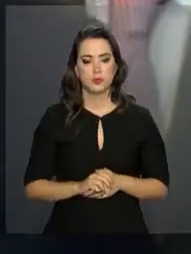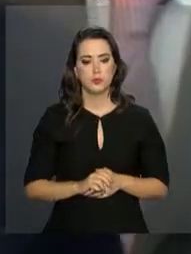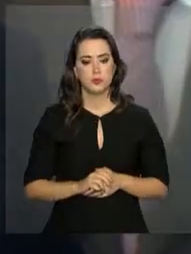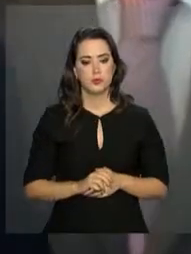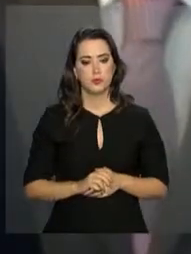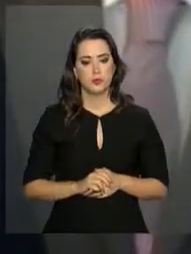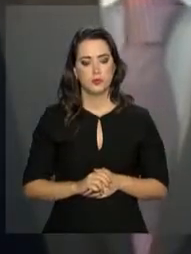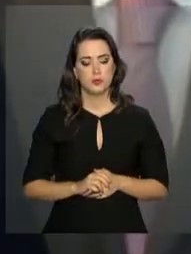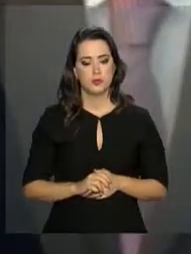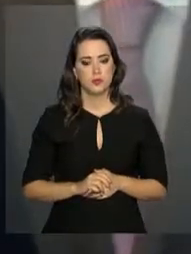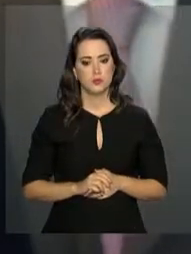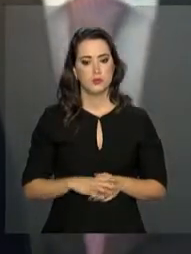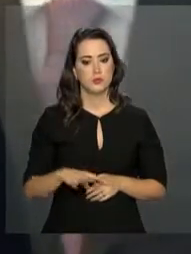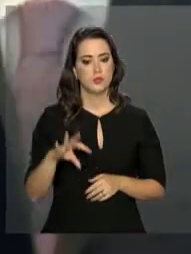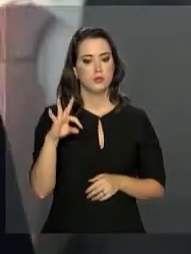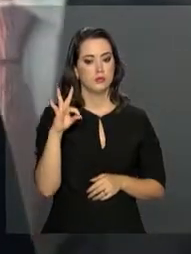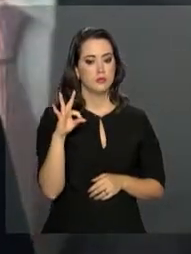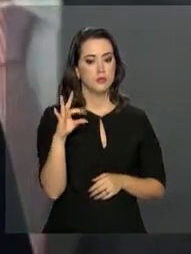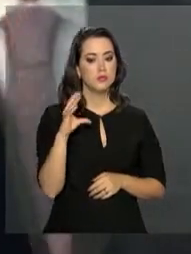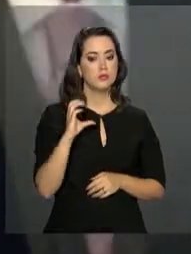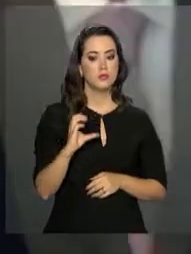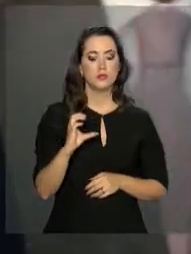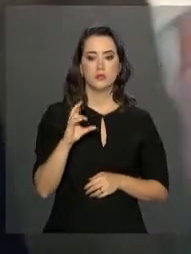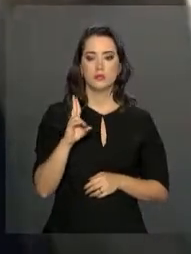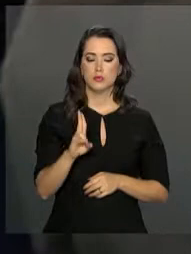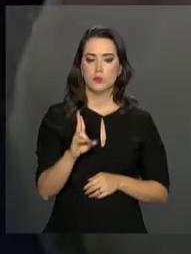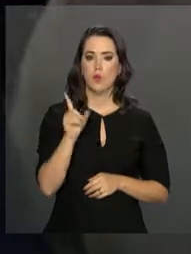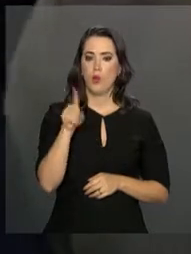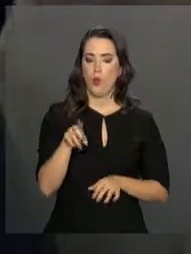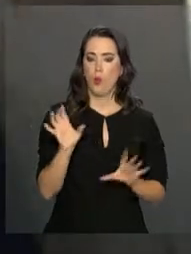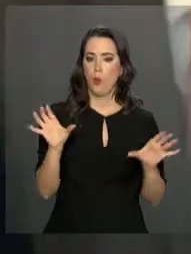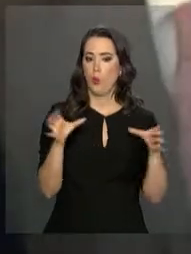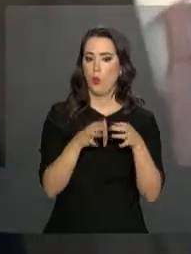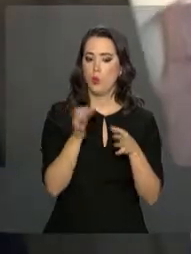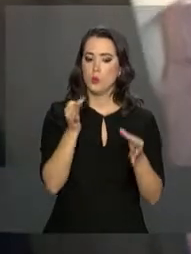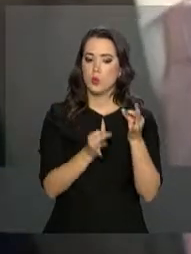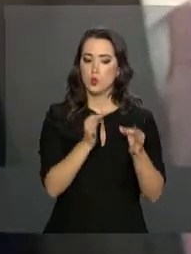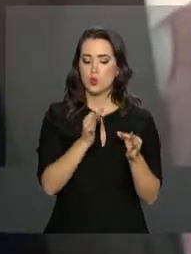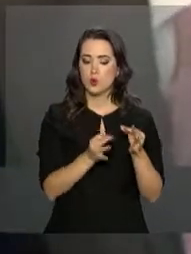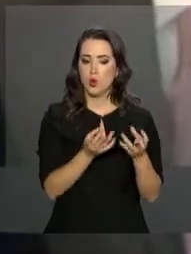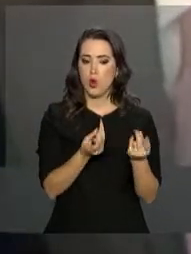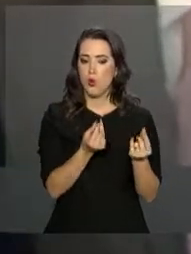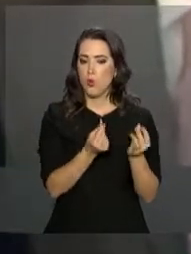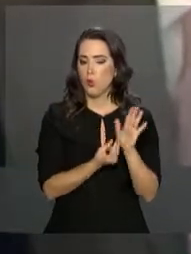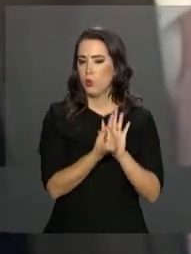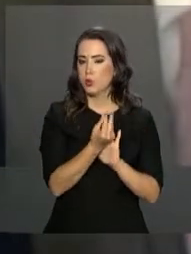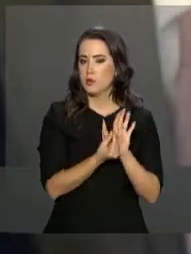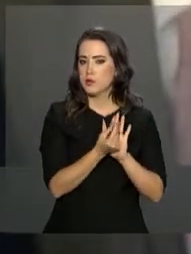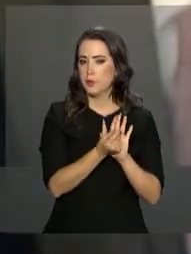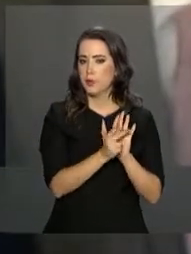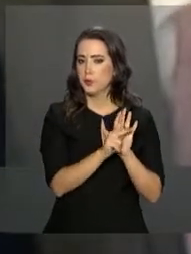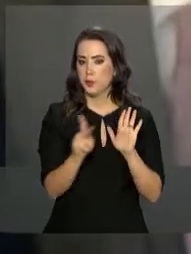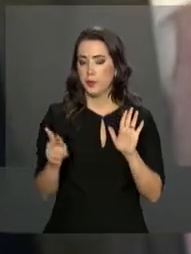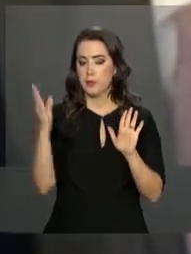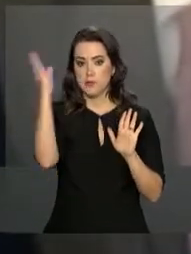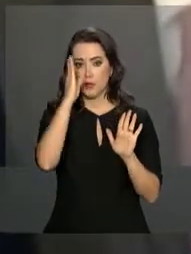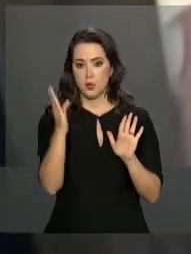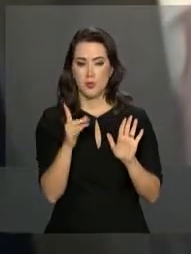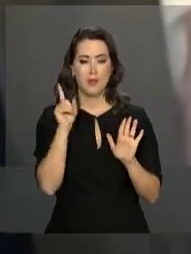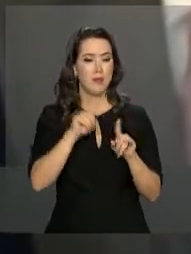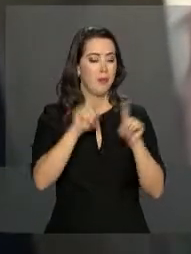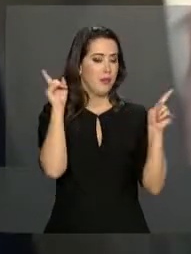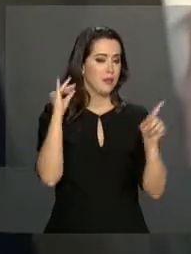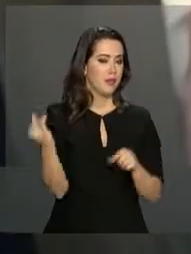o tcu julga as contas do presente fiscaliza mas é muito